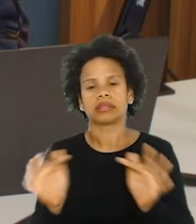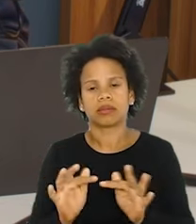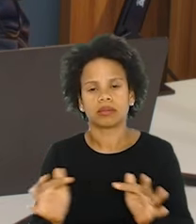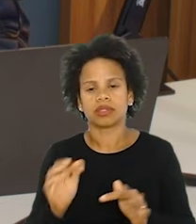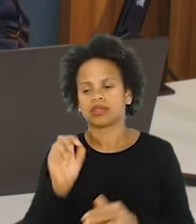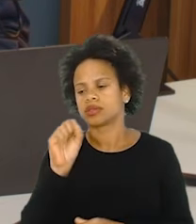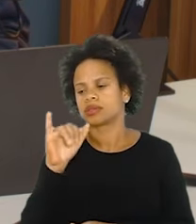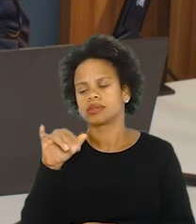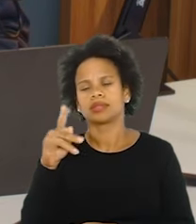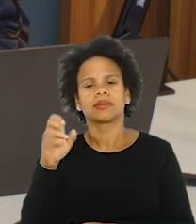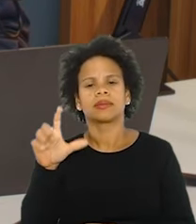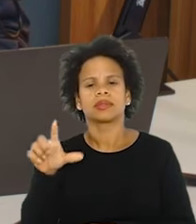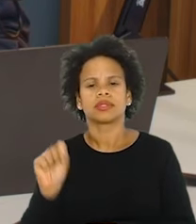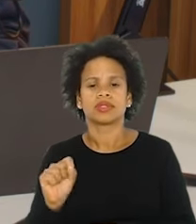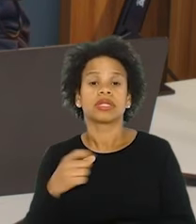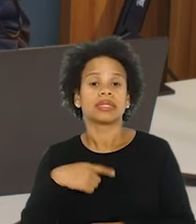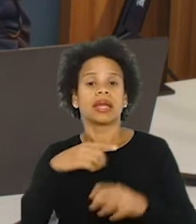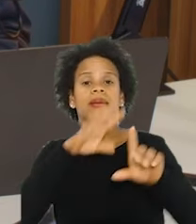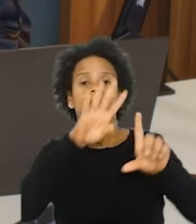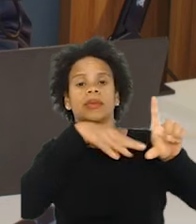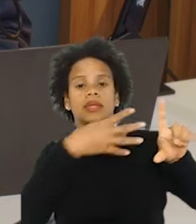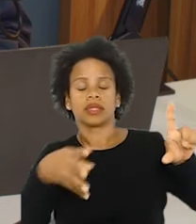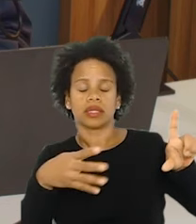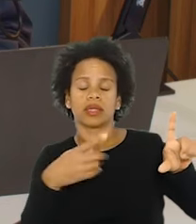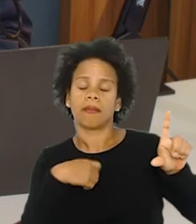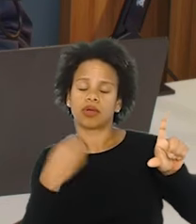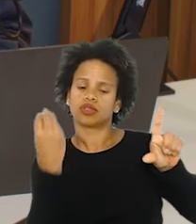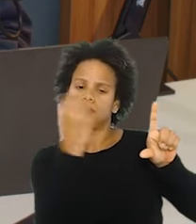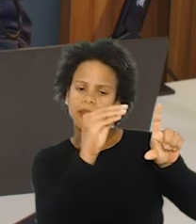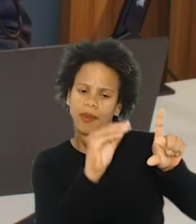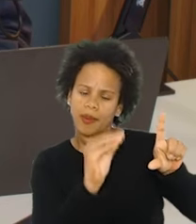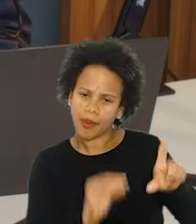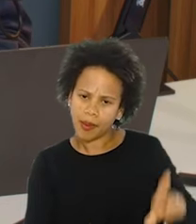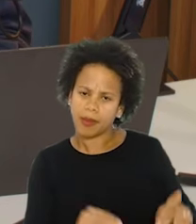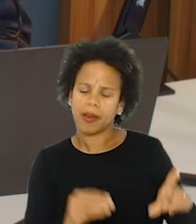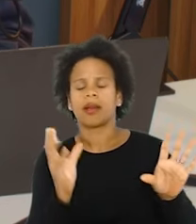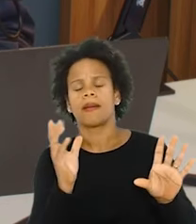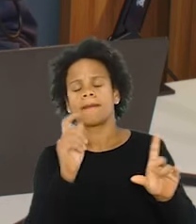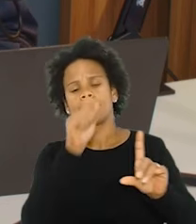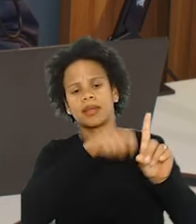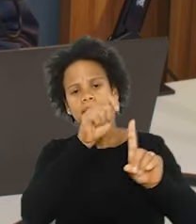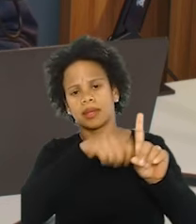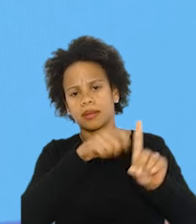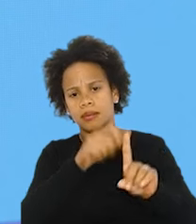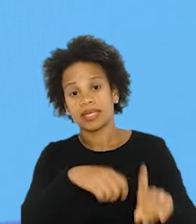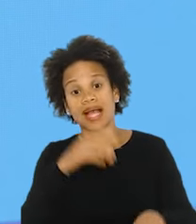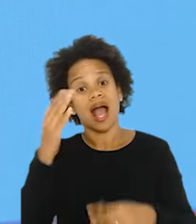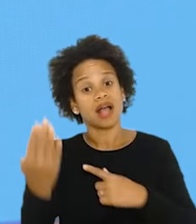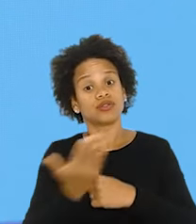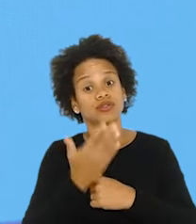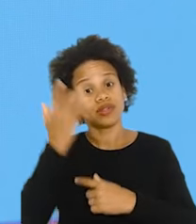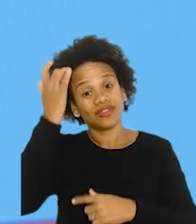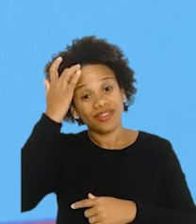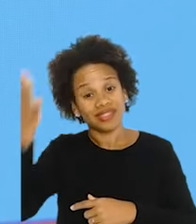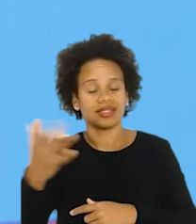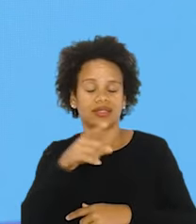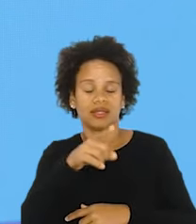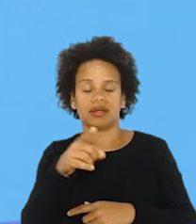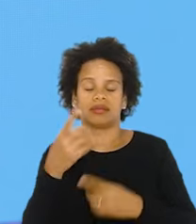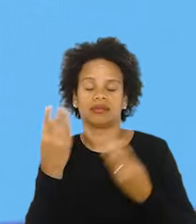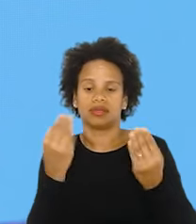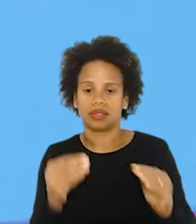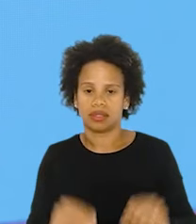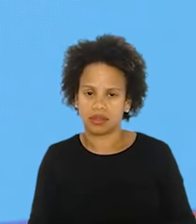planilha que você pode usar mensalmente para levantar os valores e facilitar a declaração isso mesmo viu depois a gente deixa aqui o link para